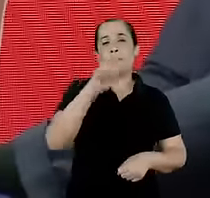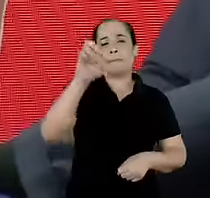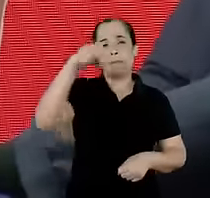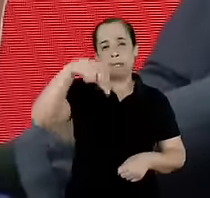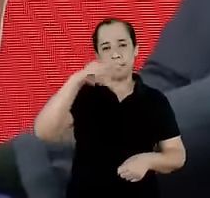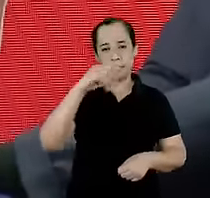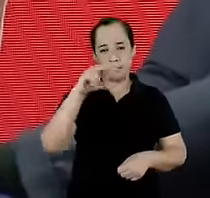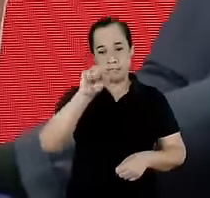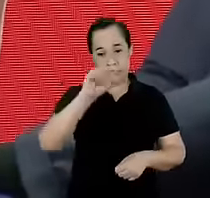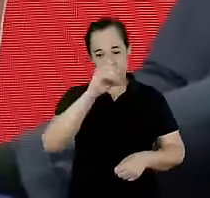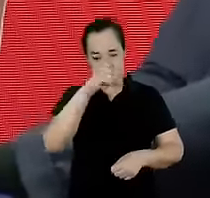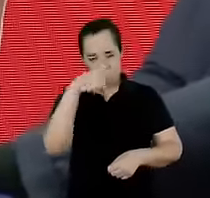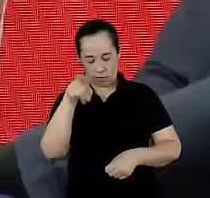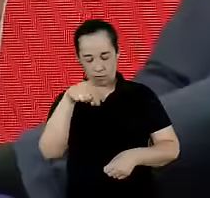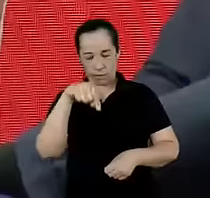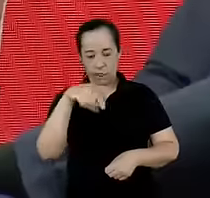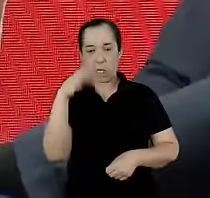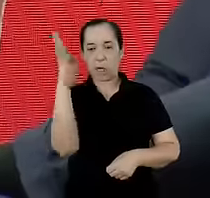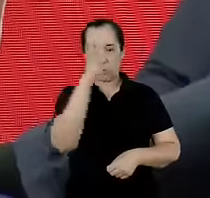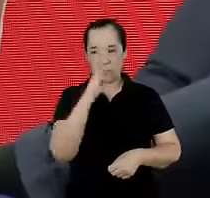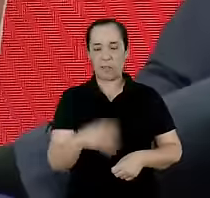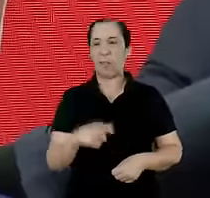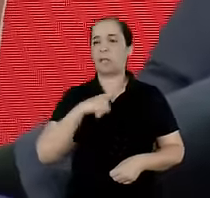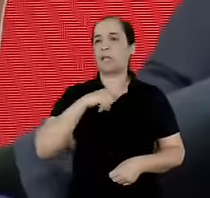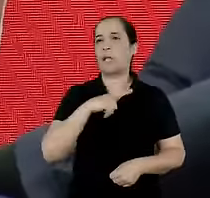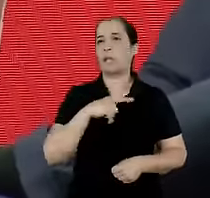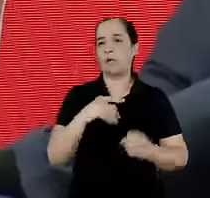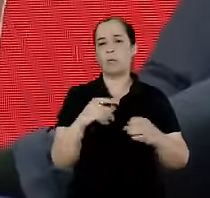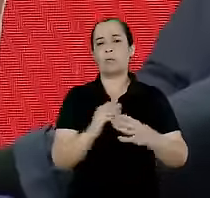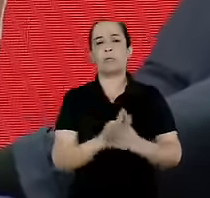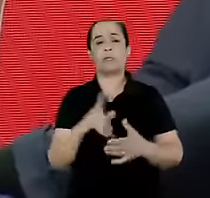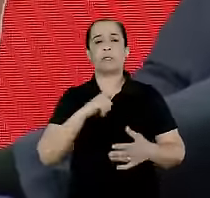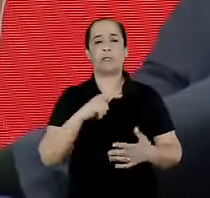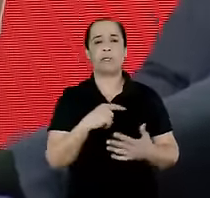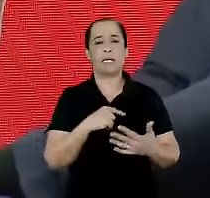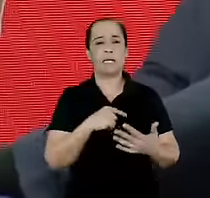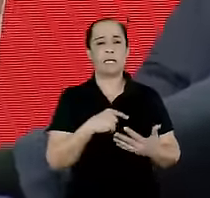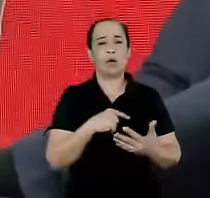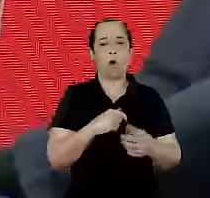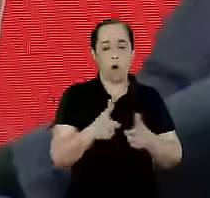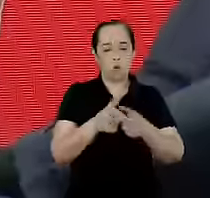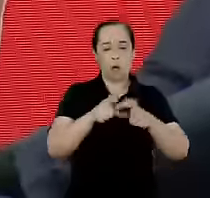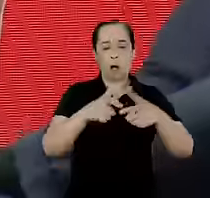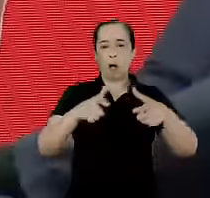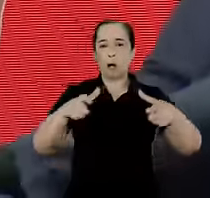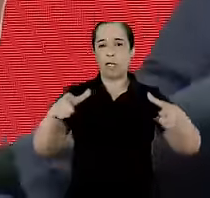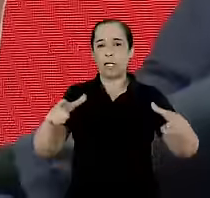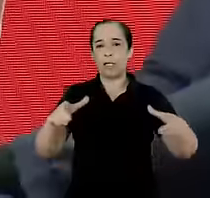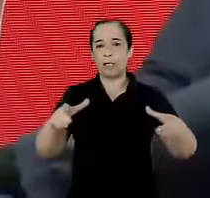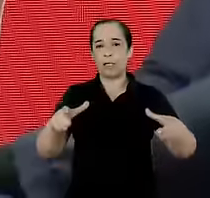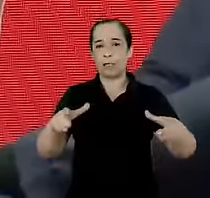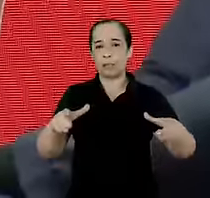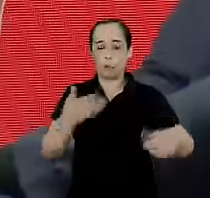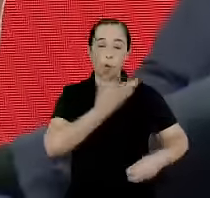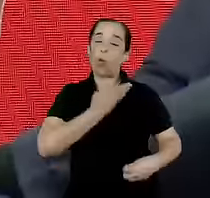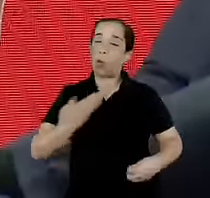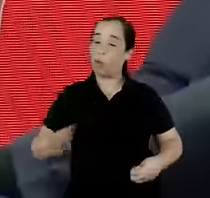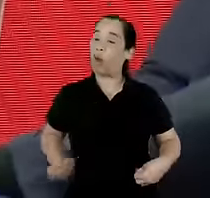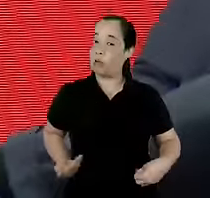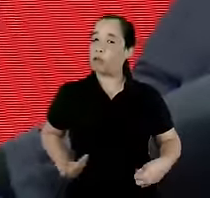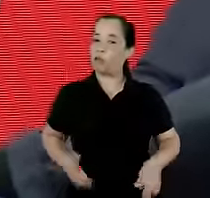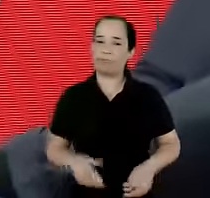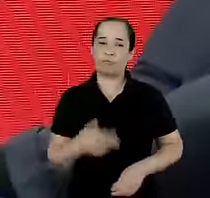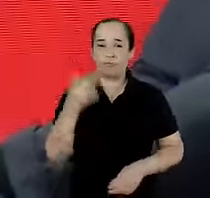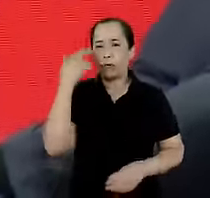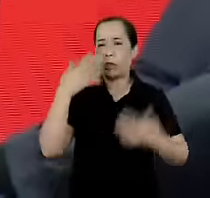tá ela ela é composta em sua esmagadora maioria por títulos públicos né é natural que seja